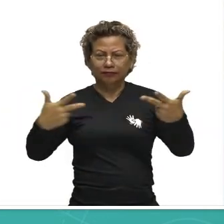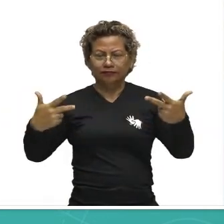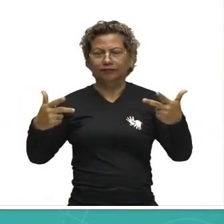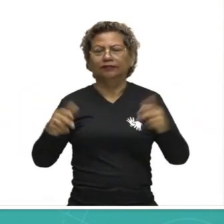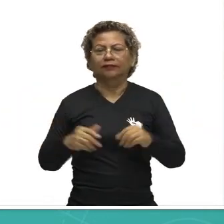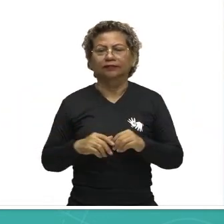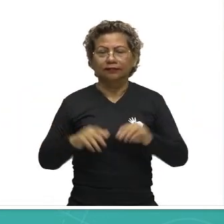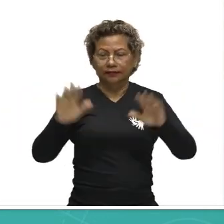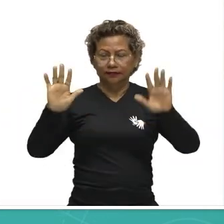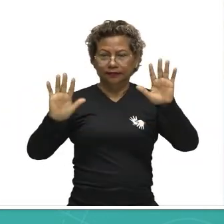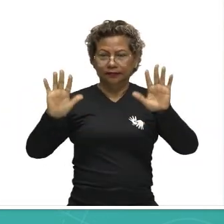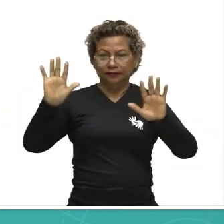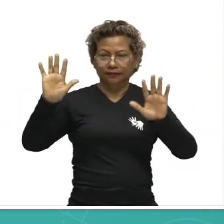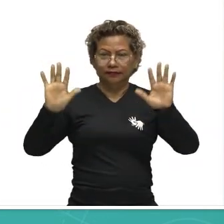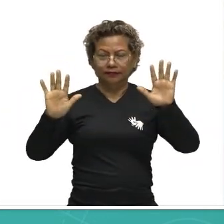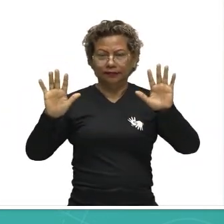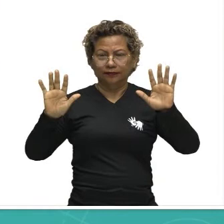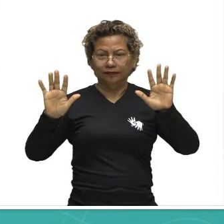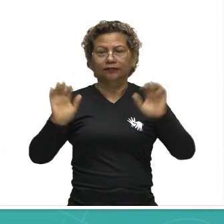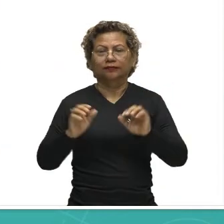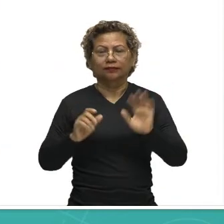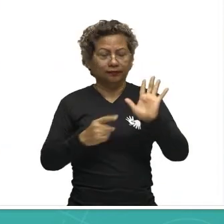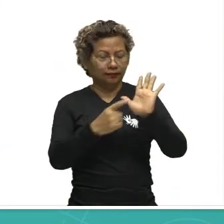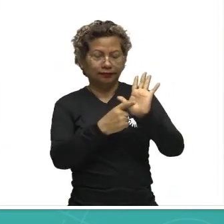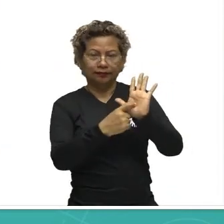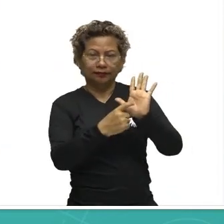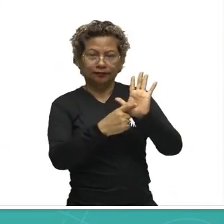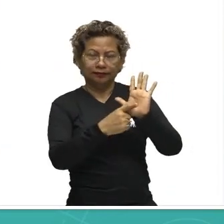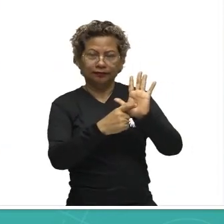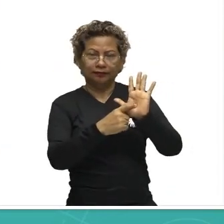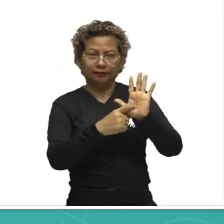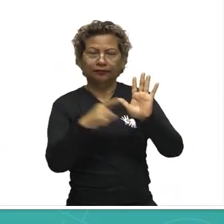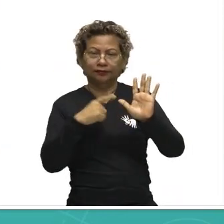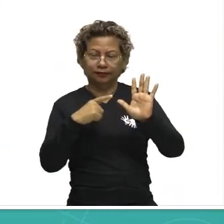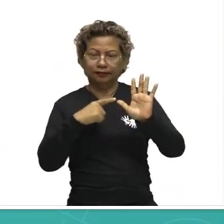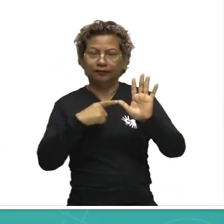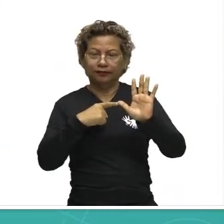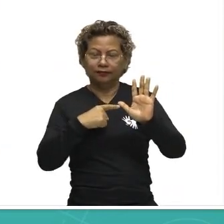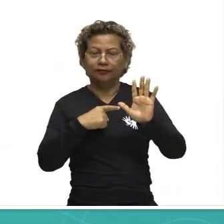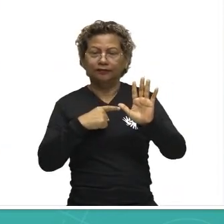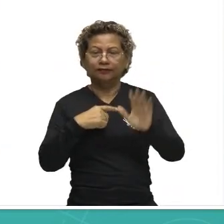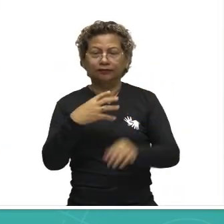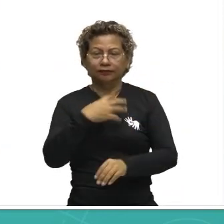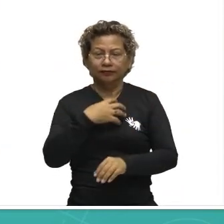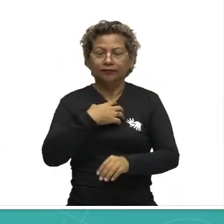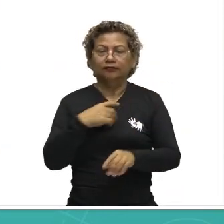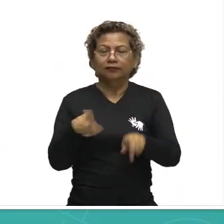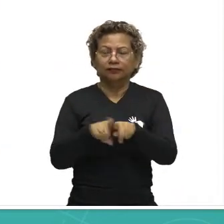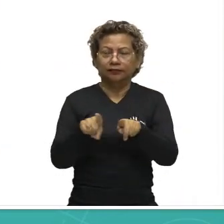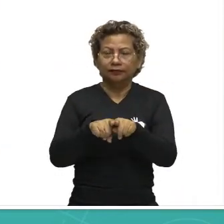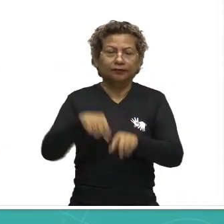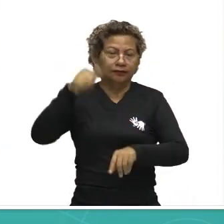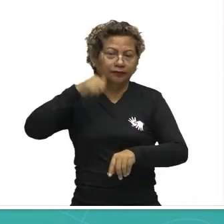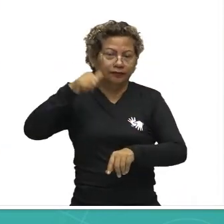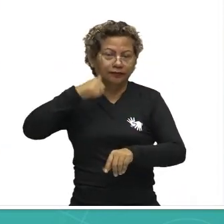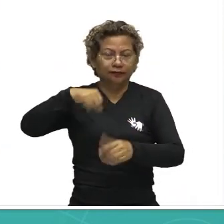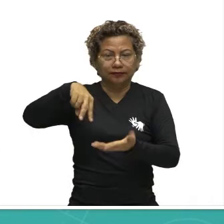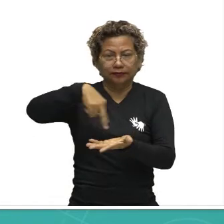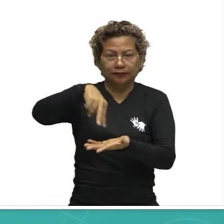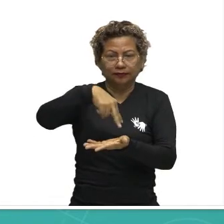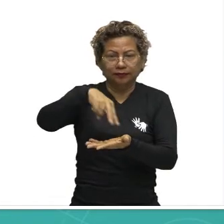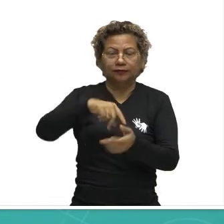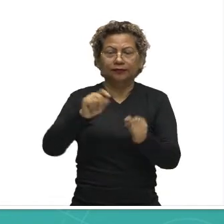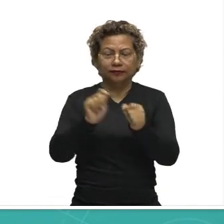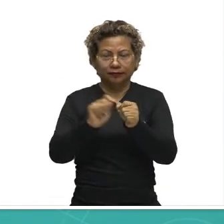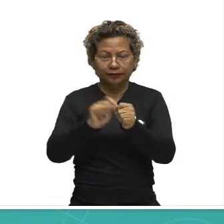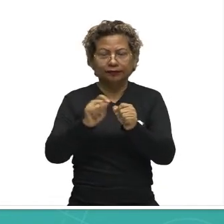ela representa isso. E em cada mão ela representa um sentimento. E o movimento que a dançarina, a bailarina, ela faz,